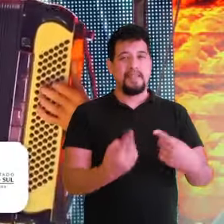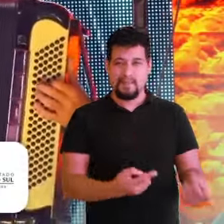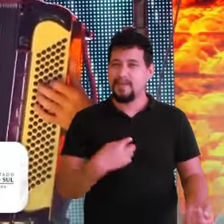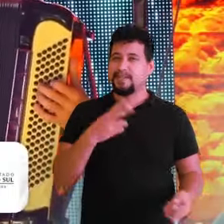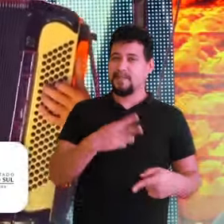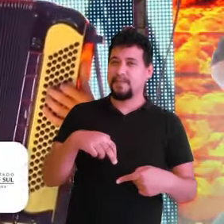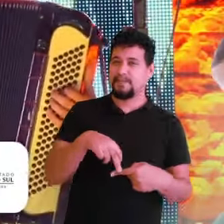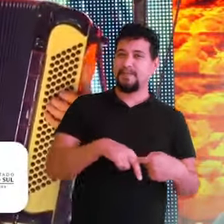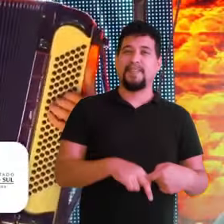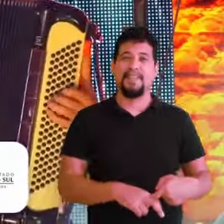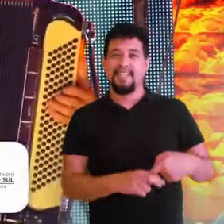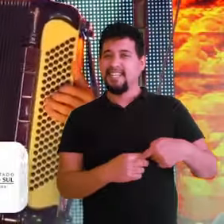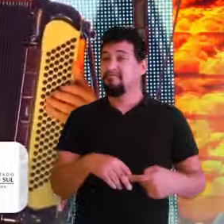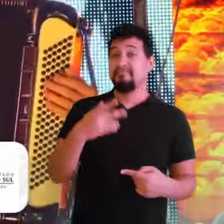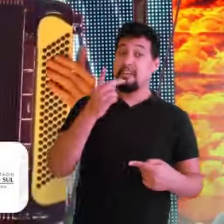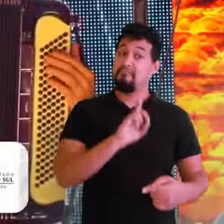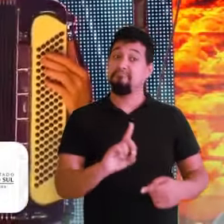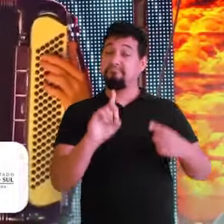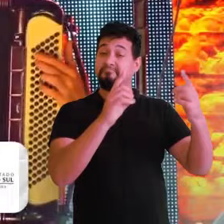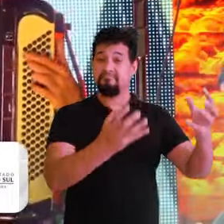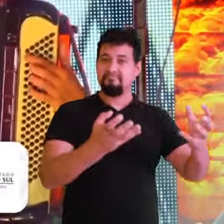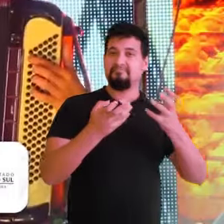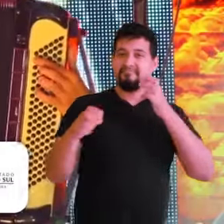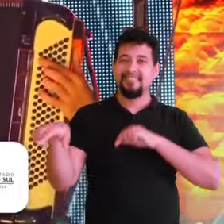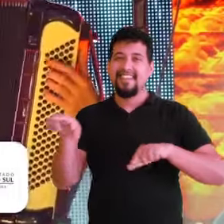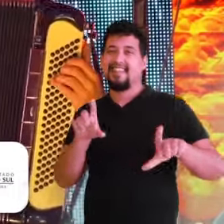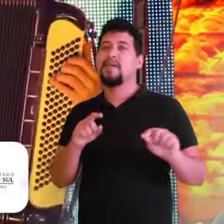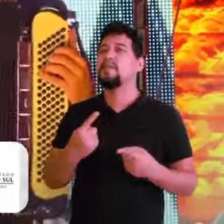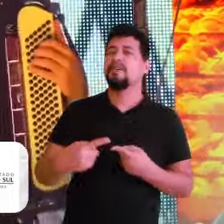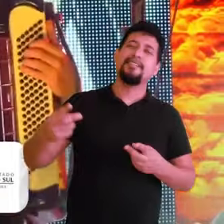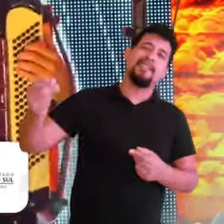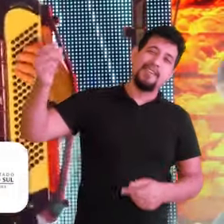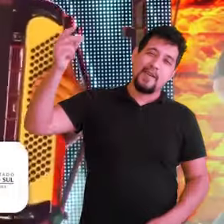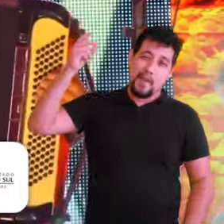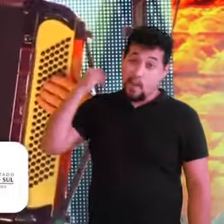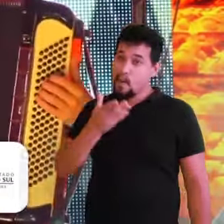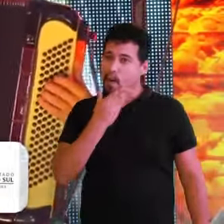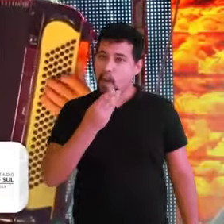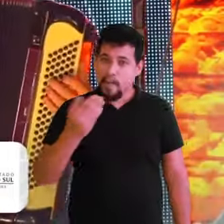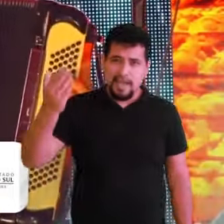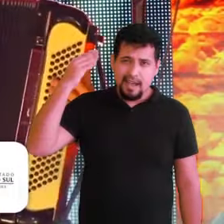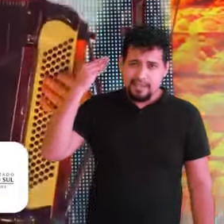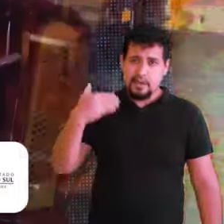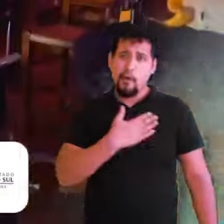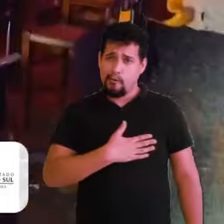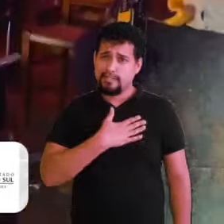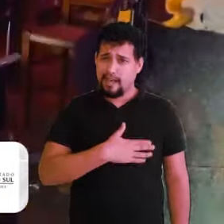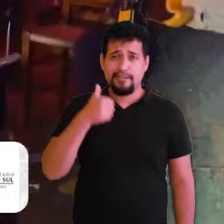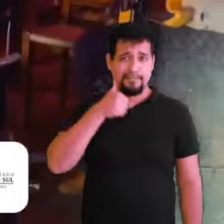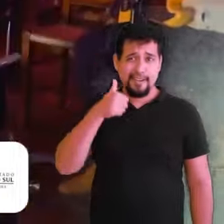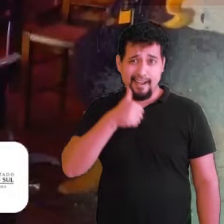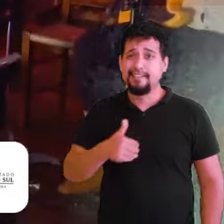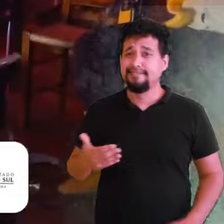Deus quiser. Pois sou do tempo que os homens ainda gostavam de mulher. Vou tirar a